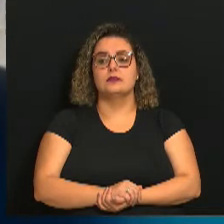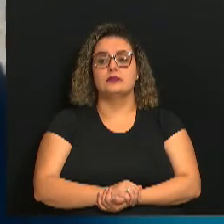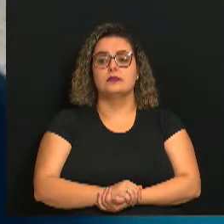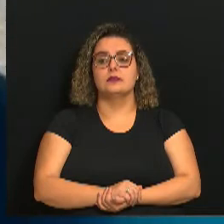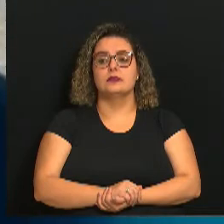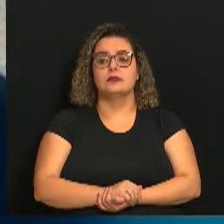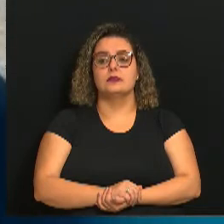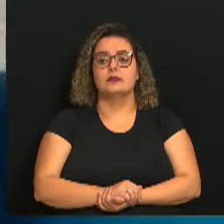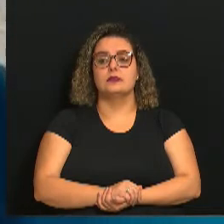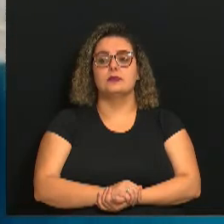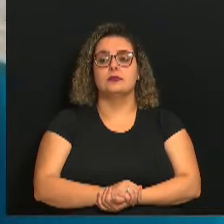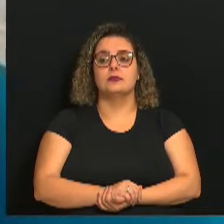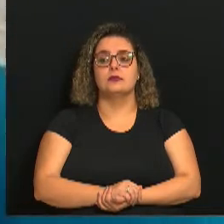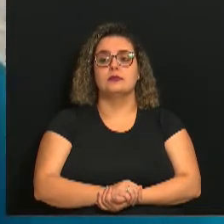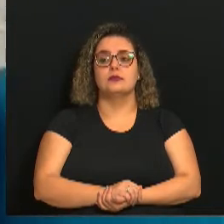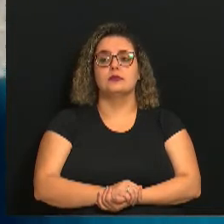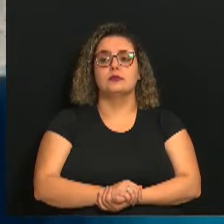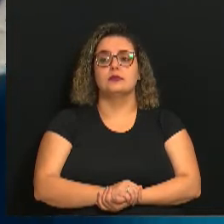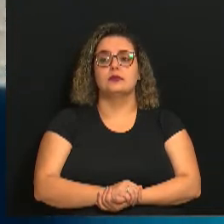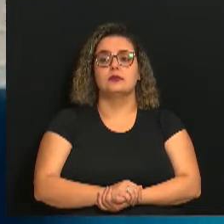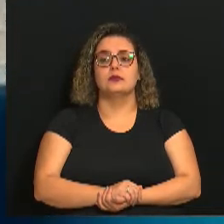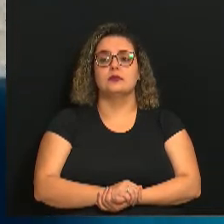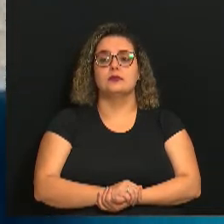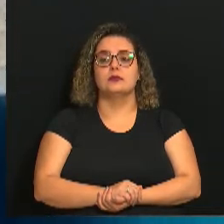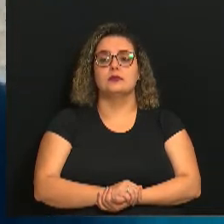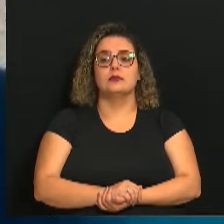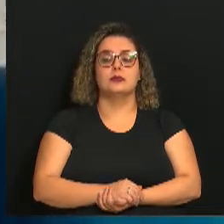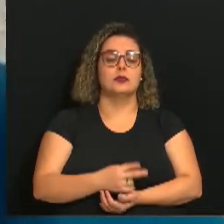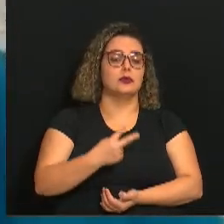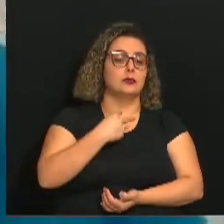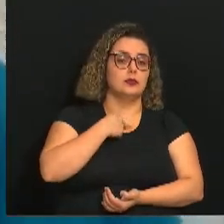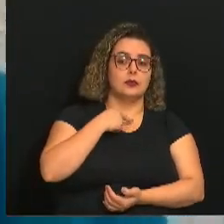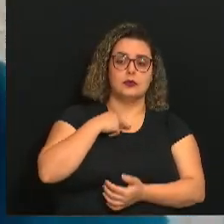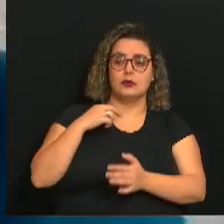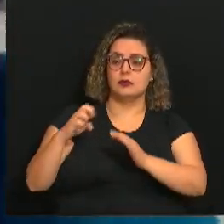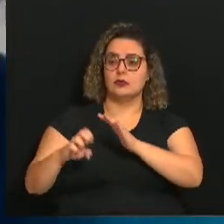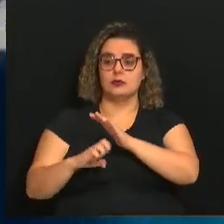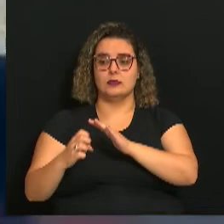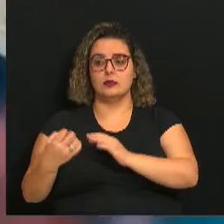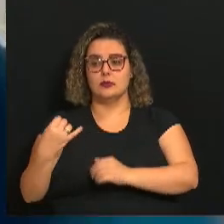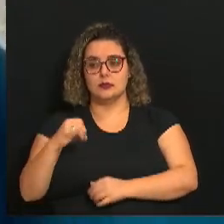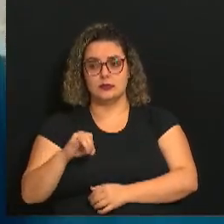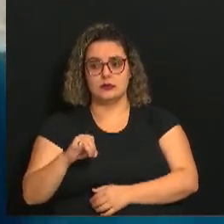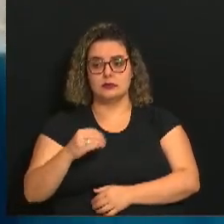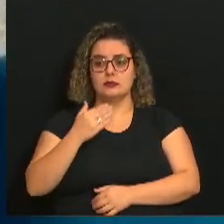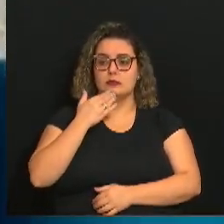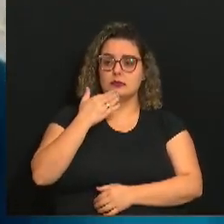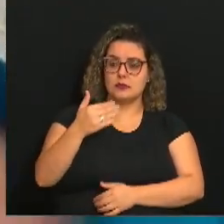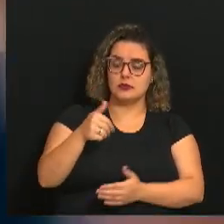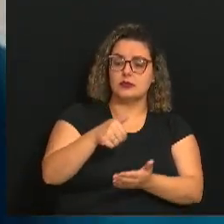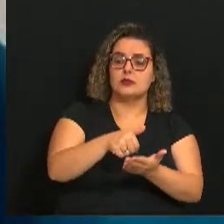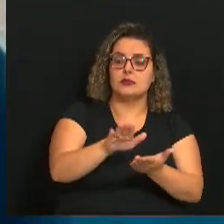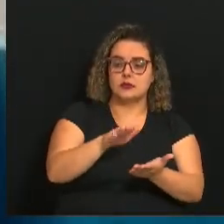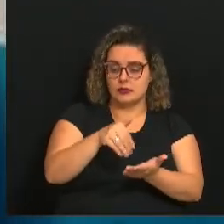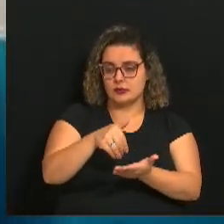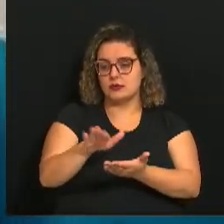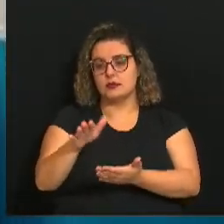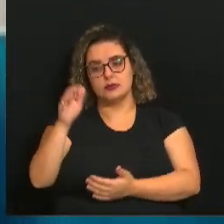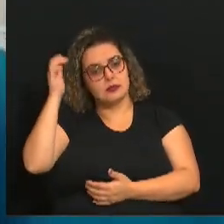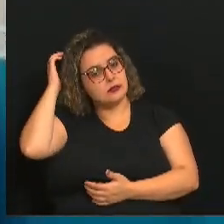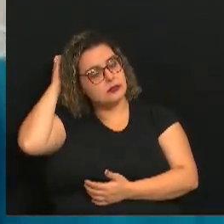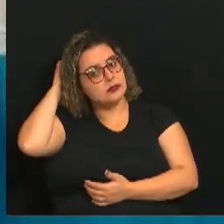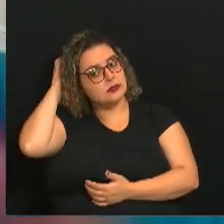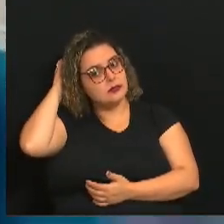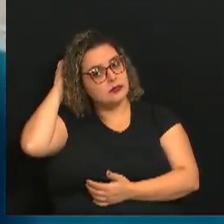aquele terrorismo, que eles não poderiam entrar para a nova empresa se não saísse da empresa atual. A gente sabe que não é bem assim, que quem trabalha 12